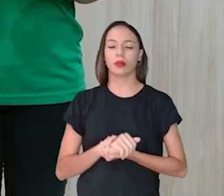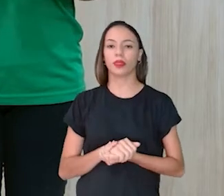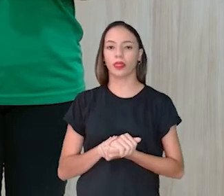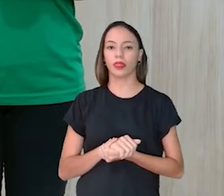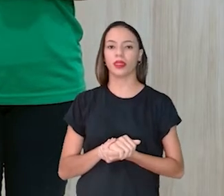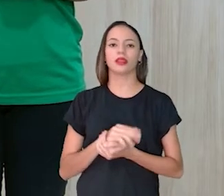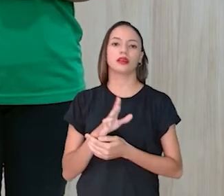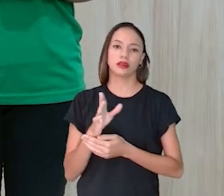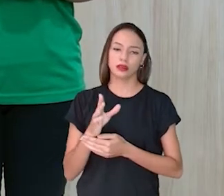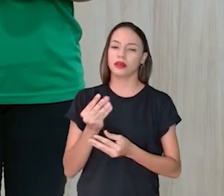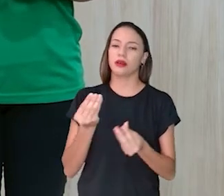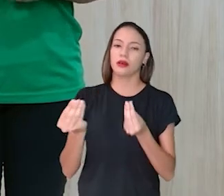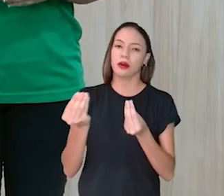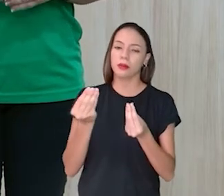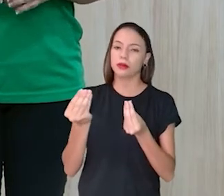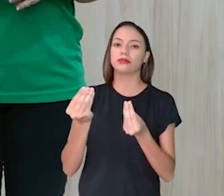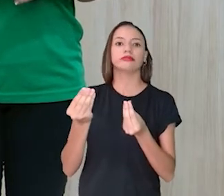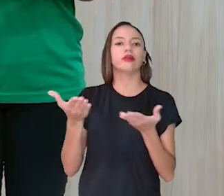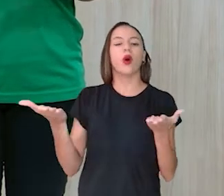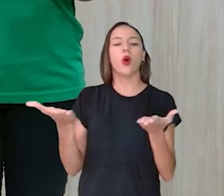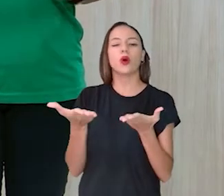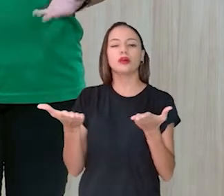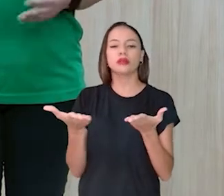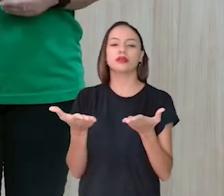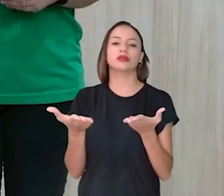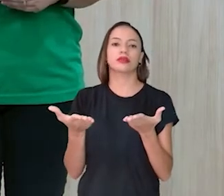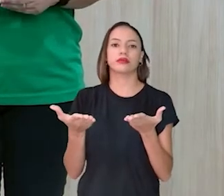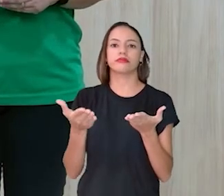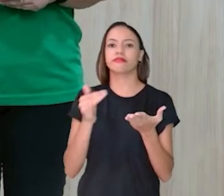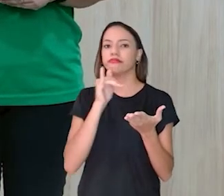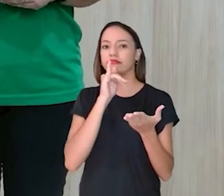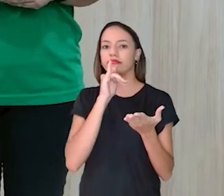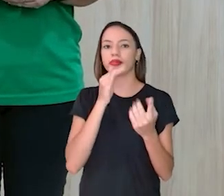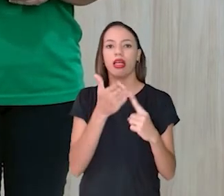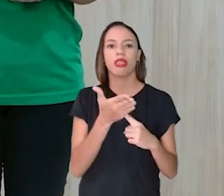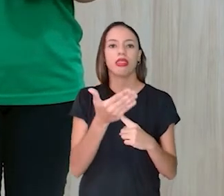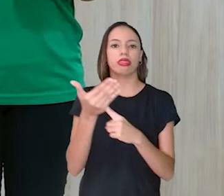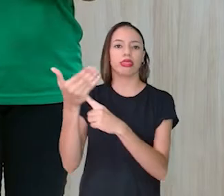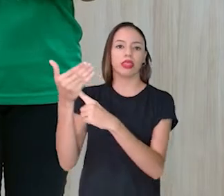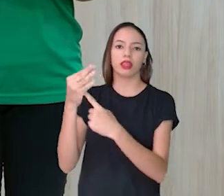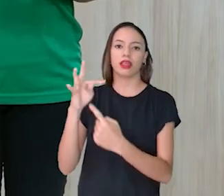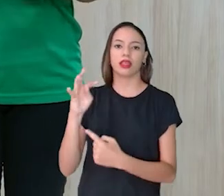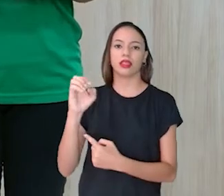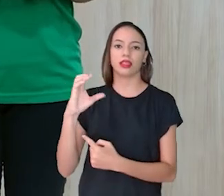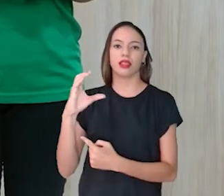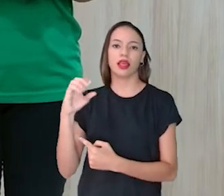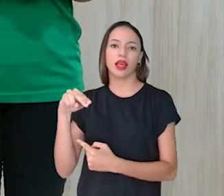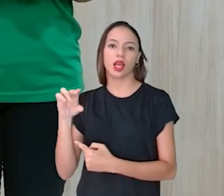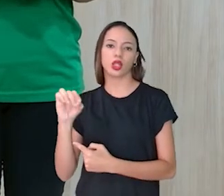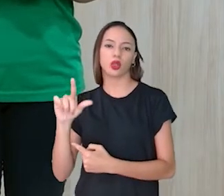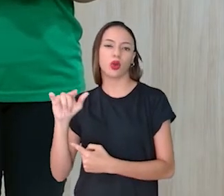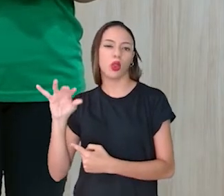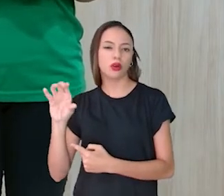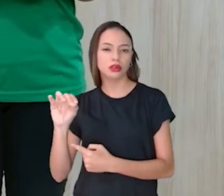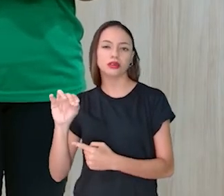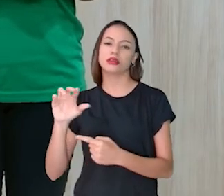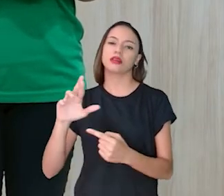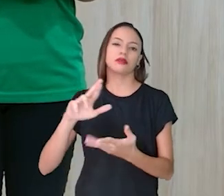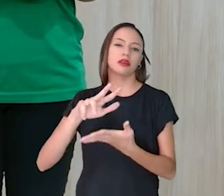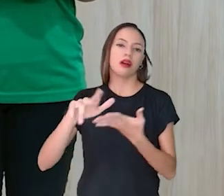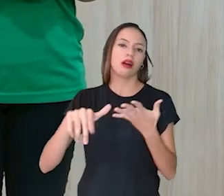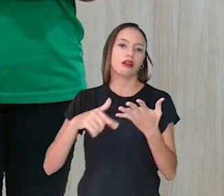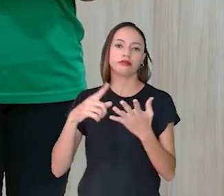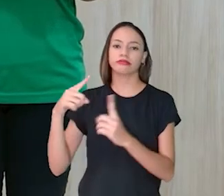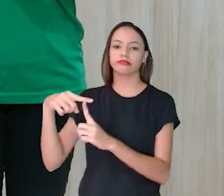sendo adquirida hoje com a tecnologia, com os diversos meios de informação,